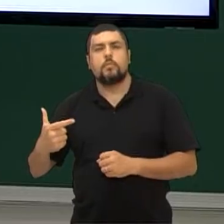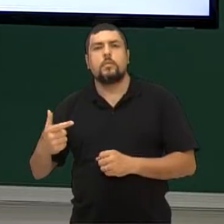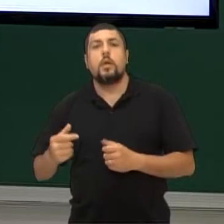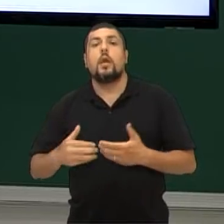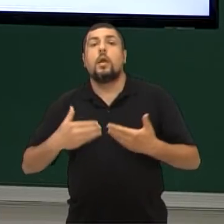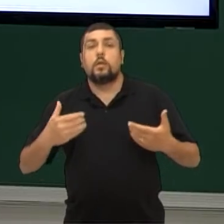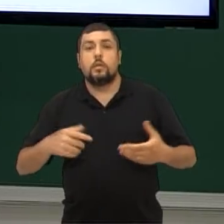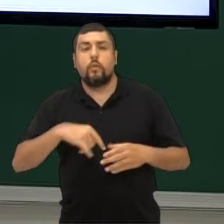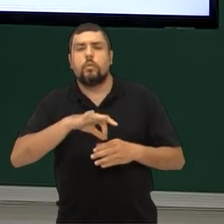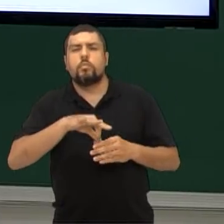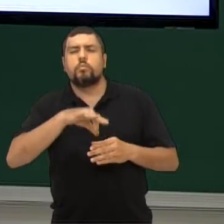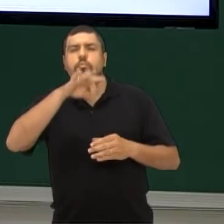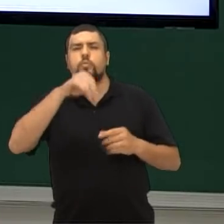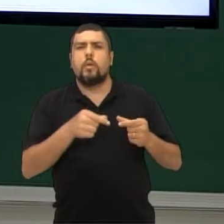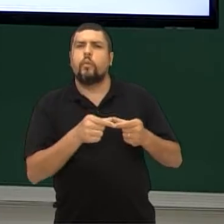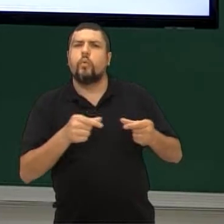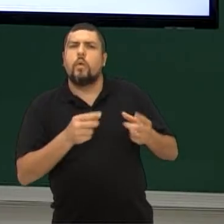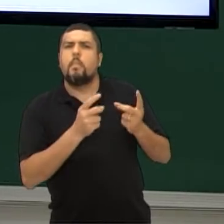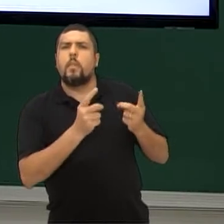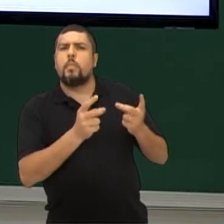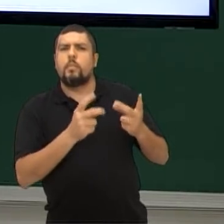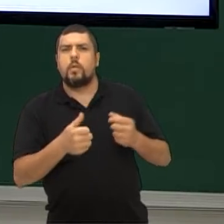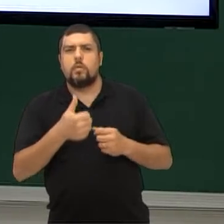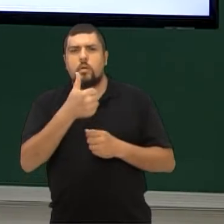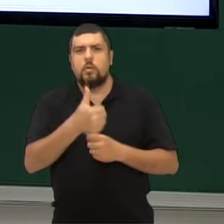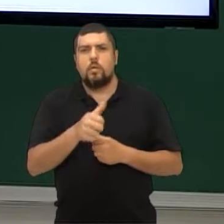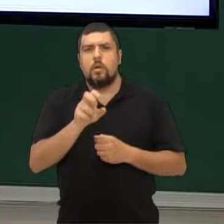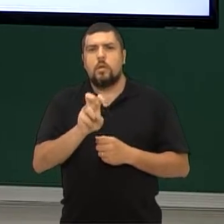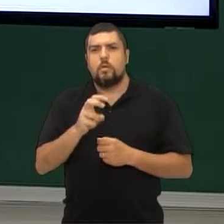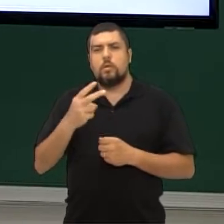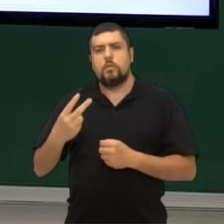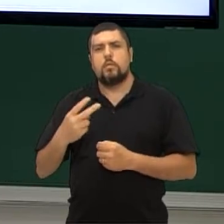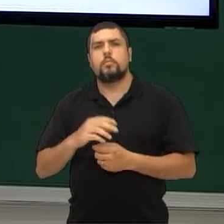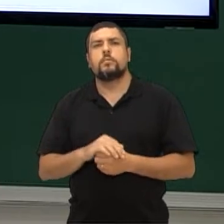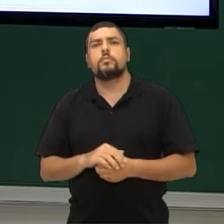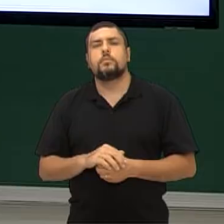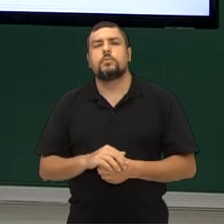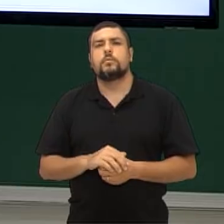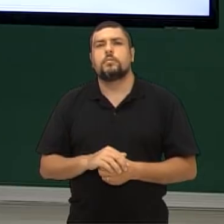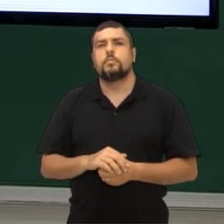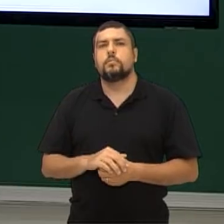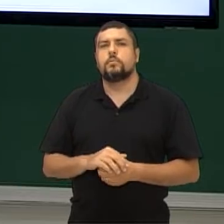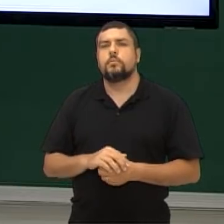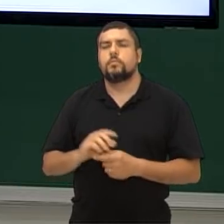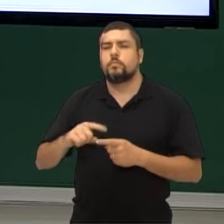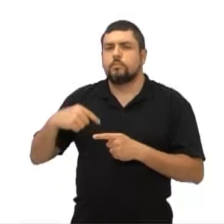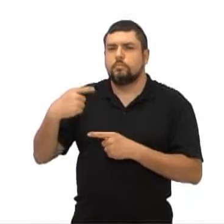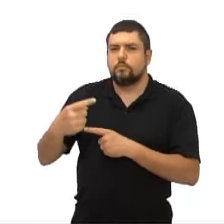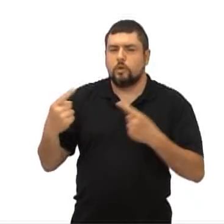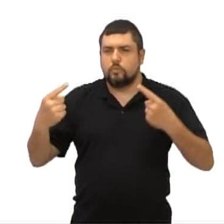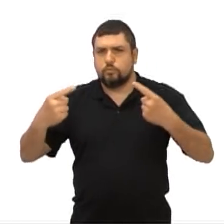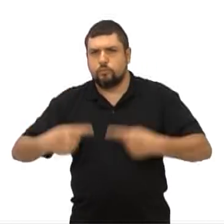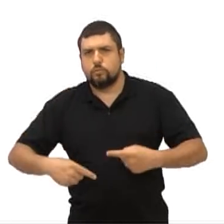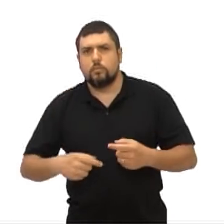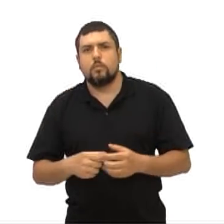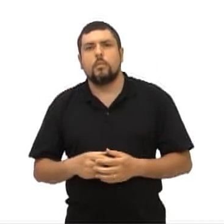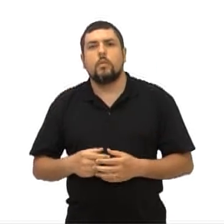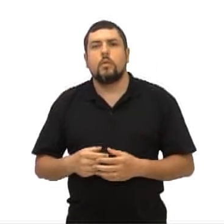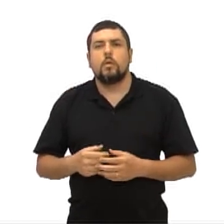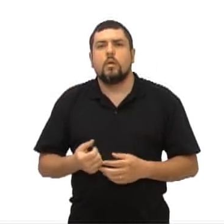de 152 bilhetes de uma forma clara e simples. Vamos ver o próximo desafio? Quantos alunos já